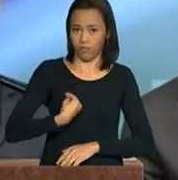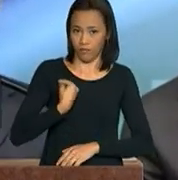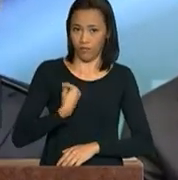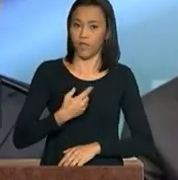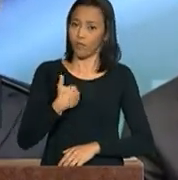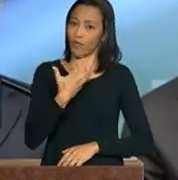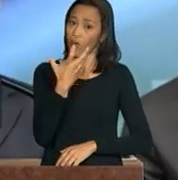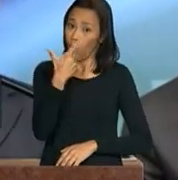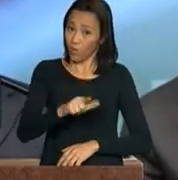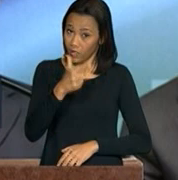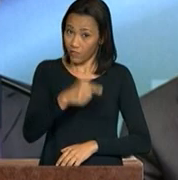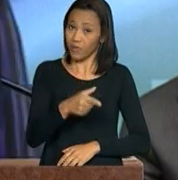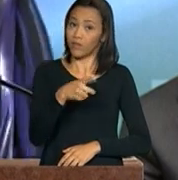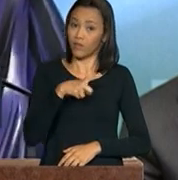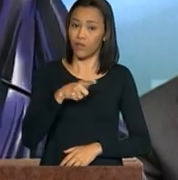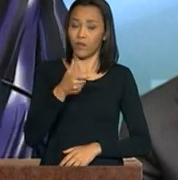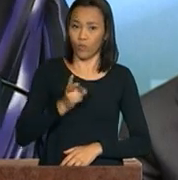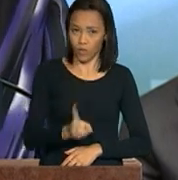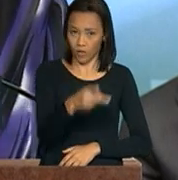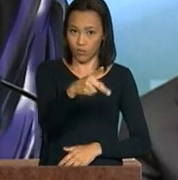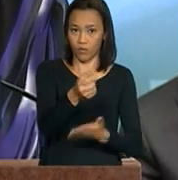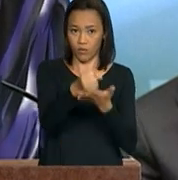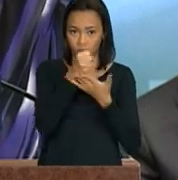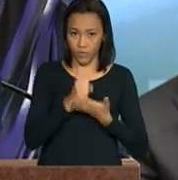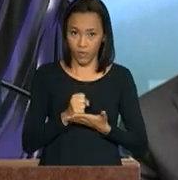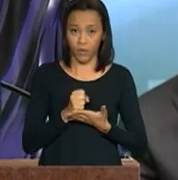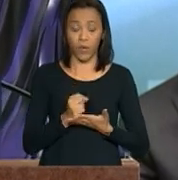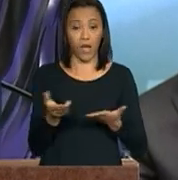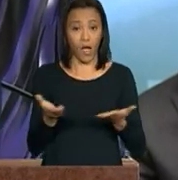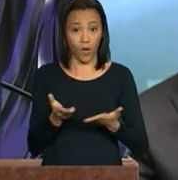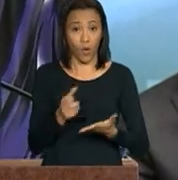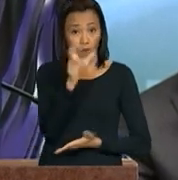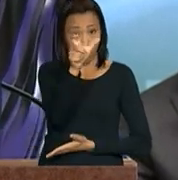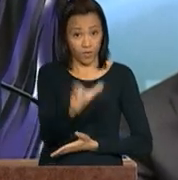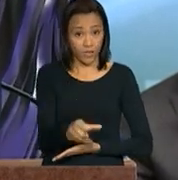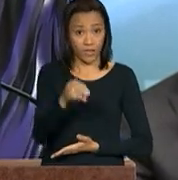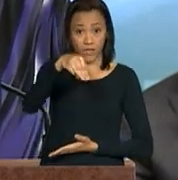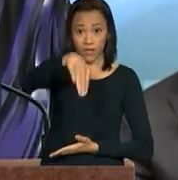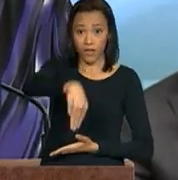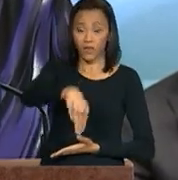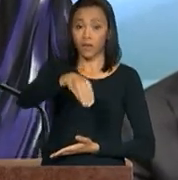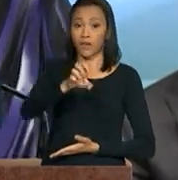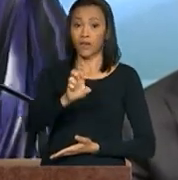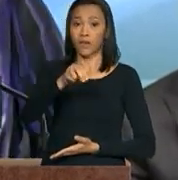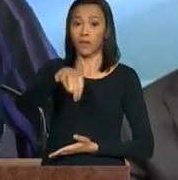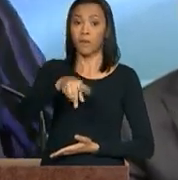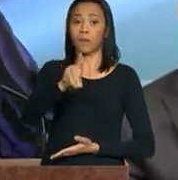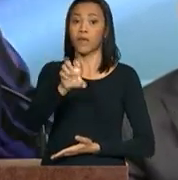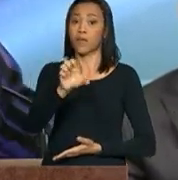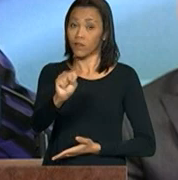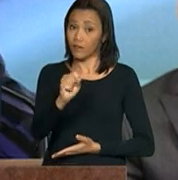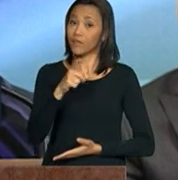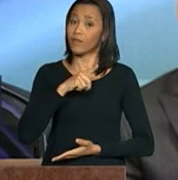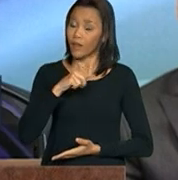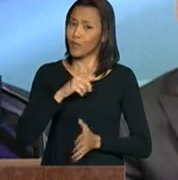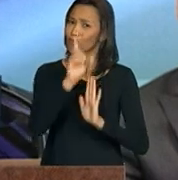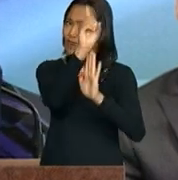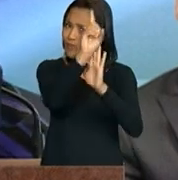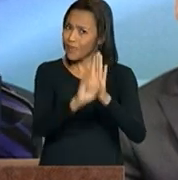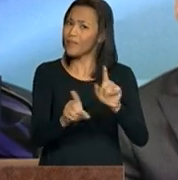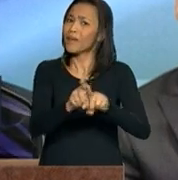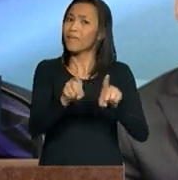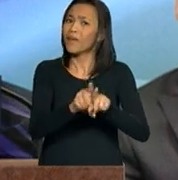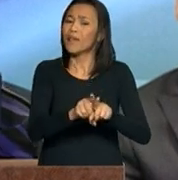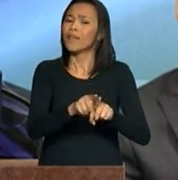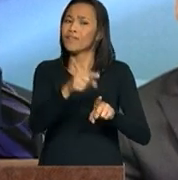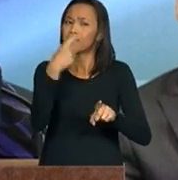contar contigo agora você Mendes tem o direito mas sobretudo tem o dever de pensar